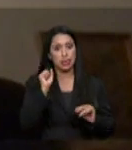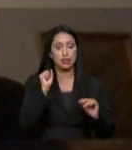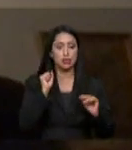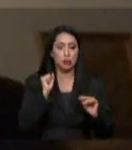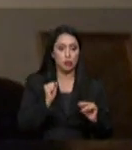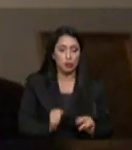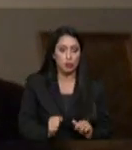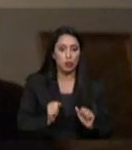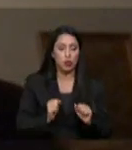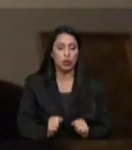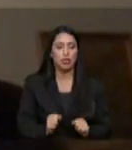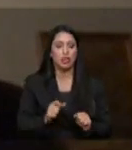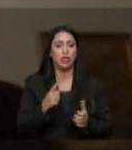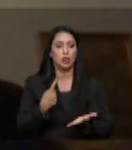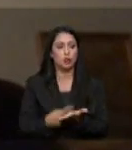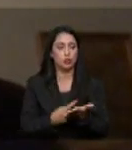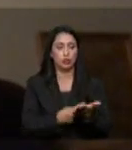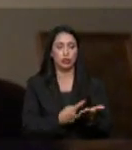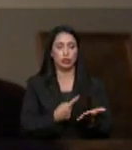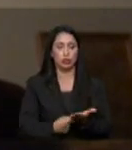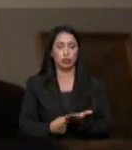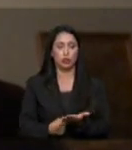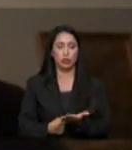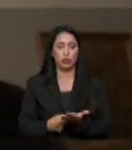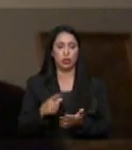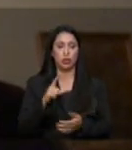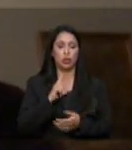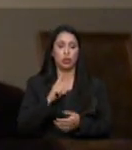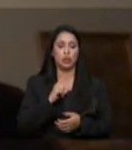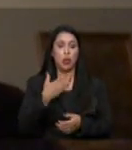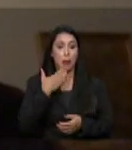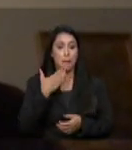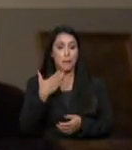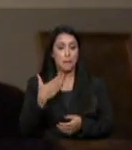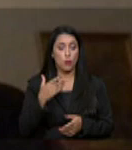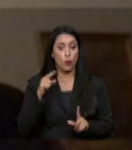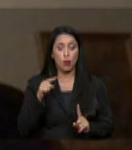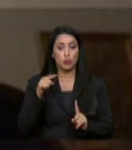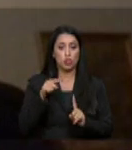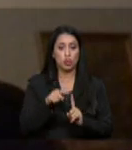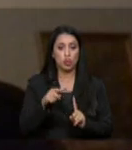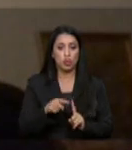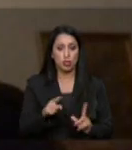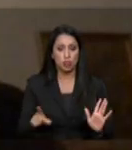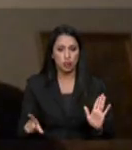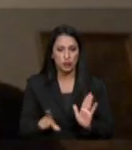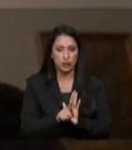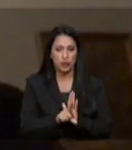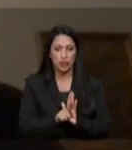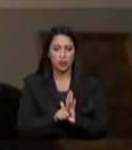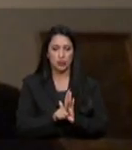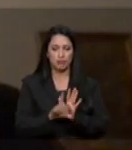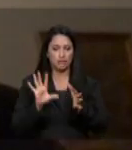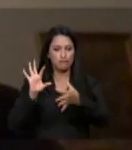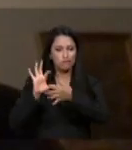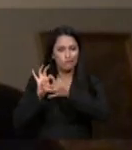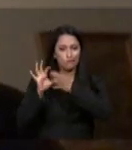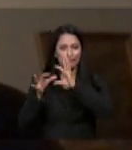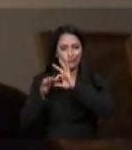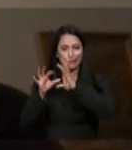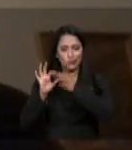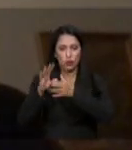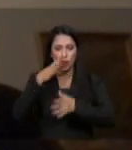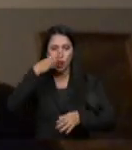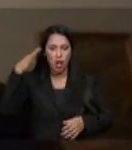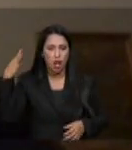poder-dever de oferecimento do acordo é a um requisito objetivo da lei que pelo contexto da